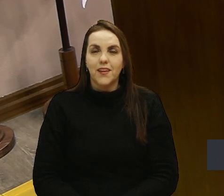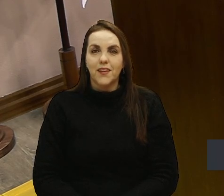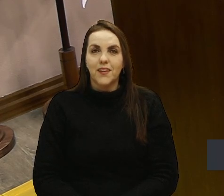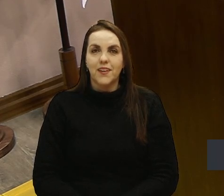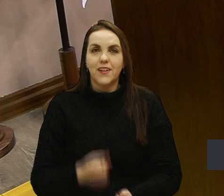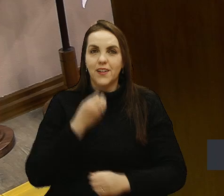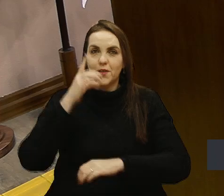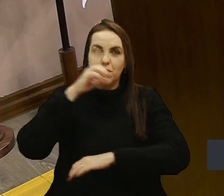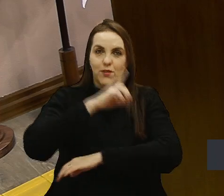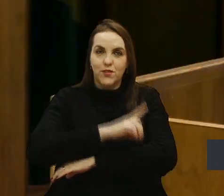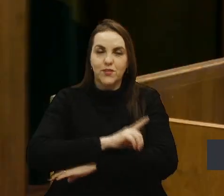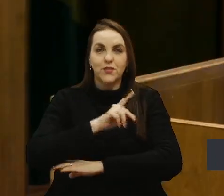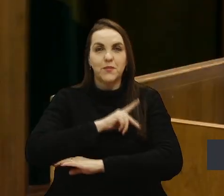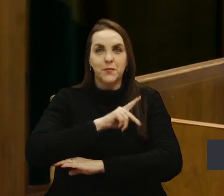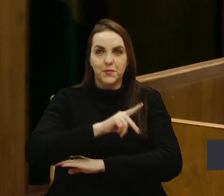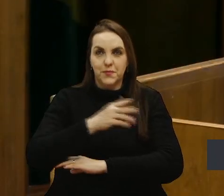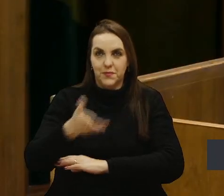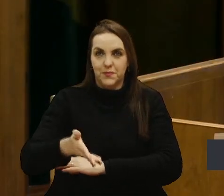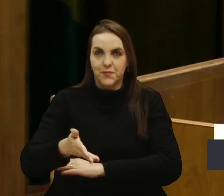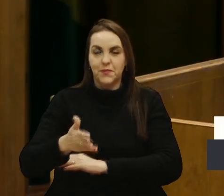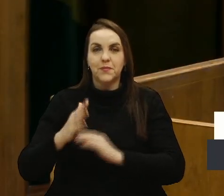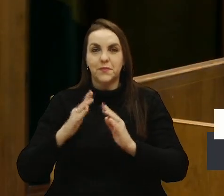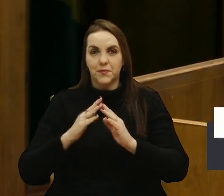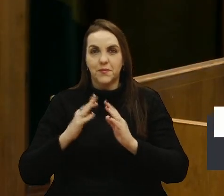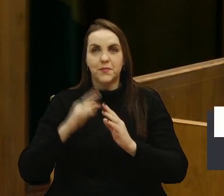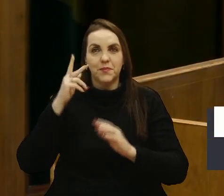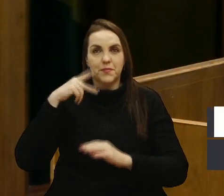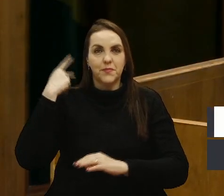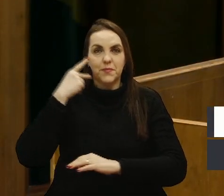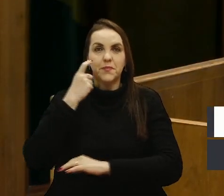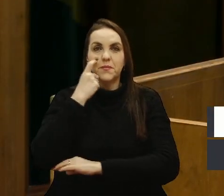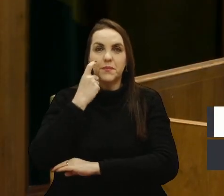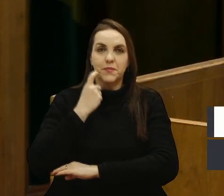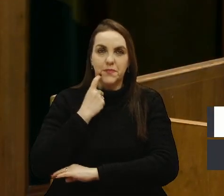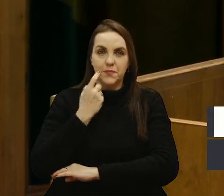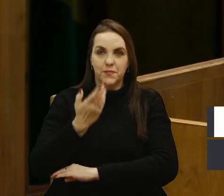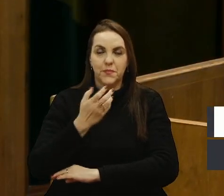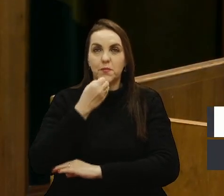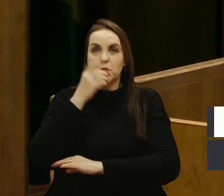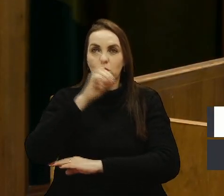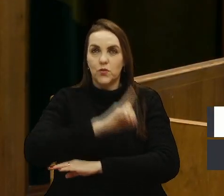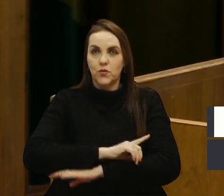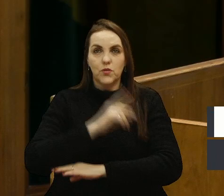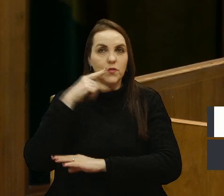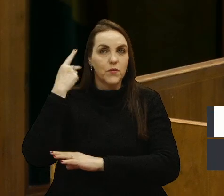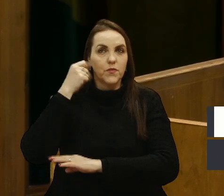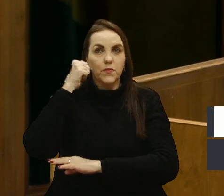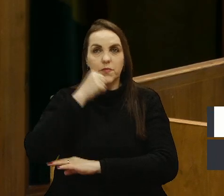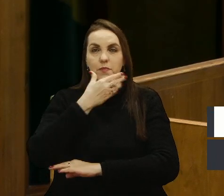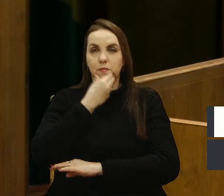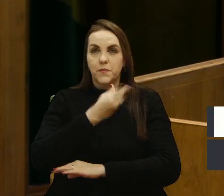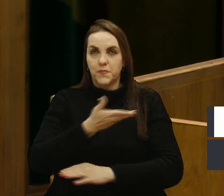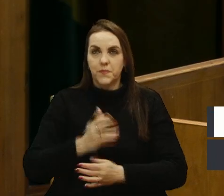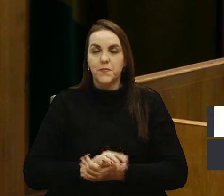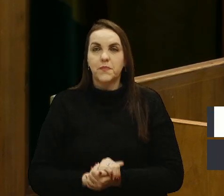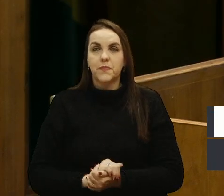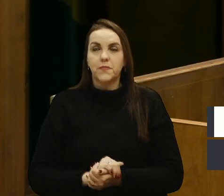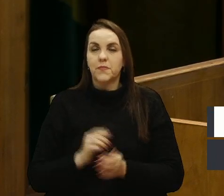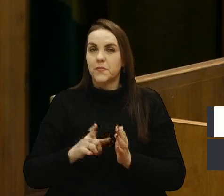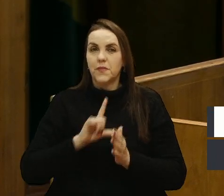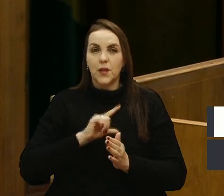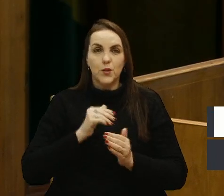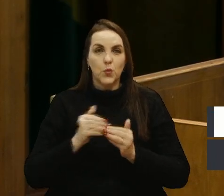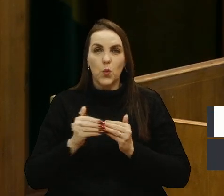Bom dia, presidente dessa casa, vereador Wagner Petrini. Bom dia, vereadores e vereadoras. Antes de